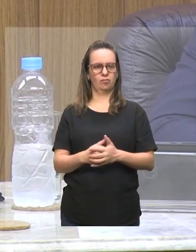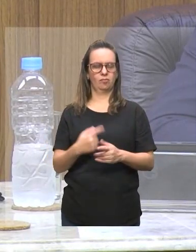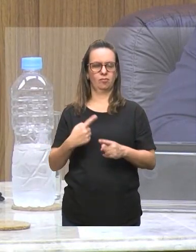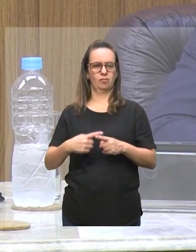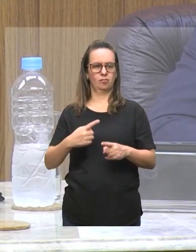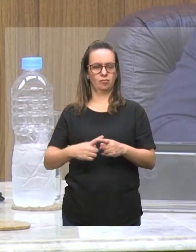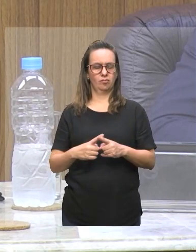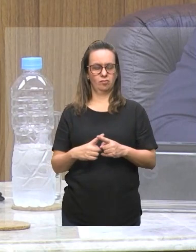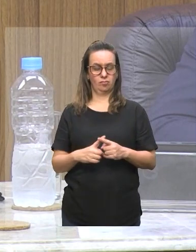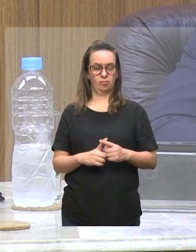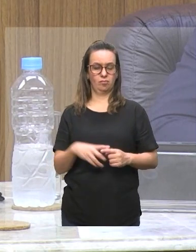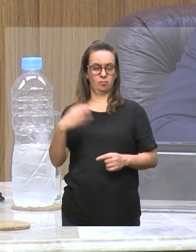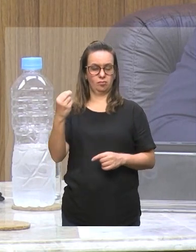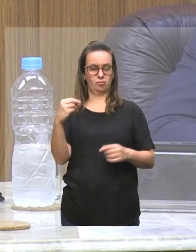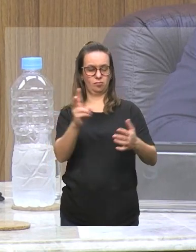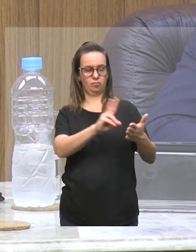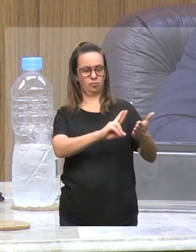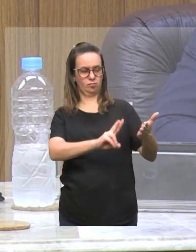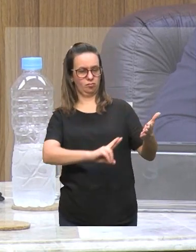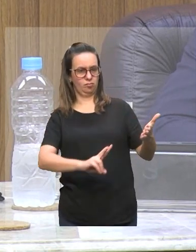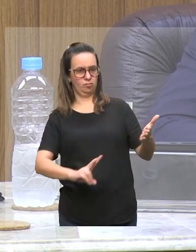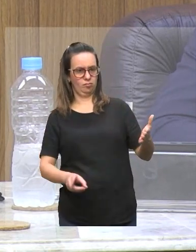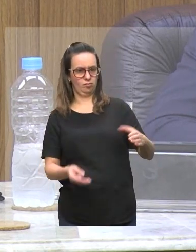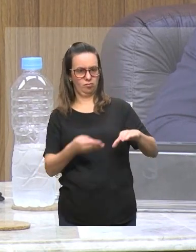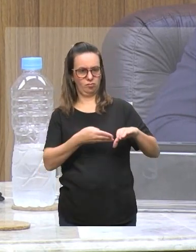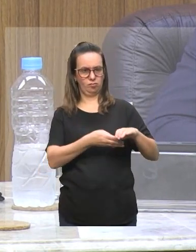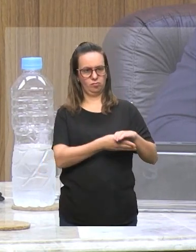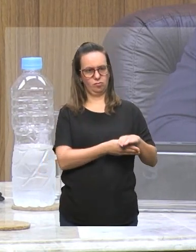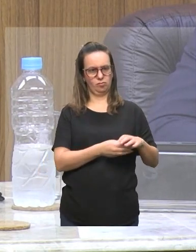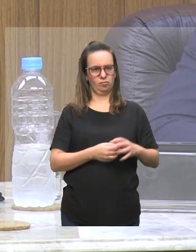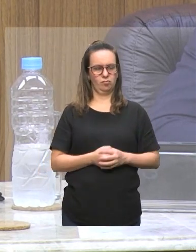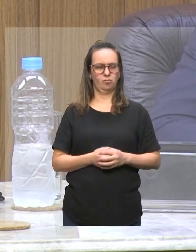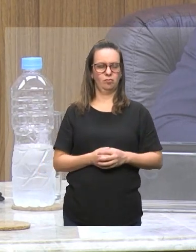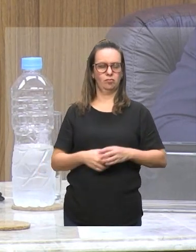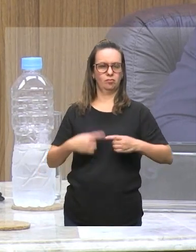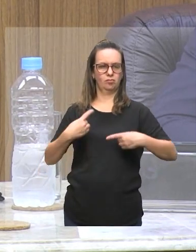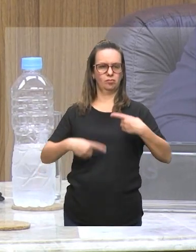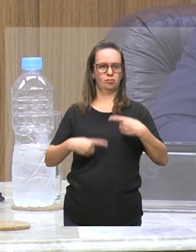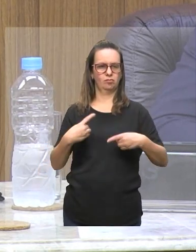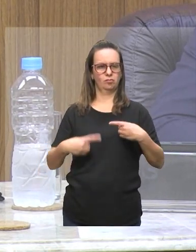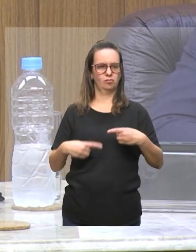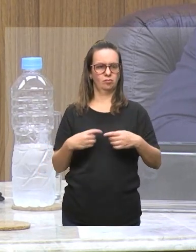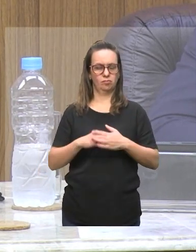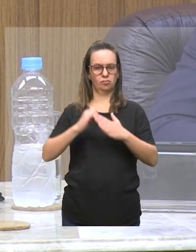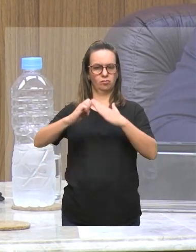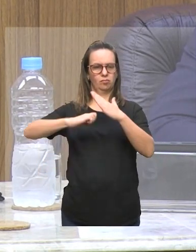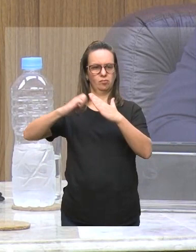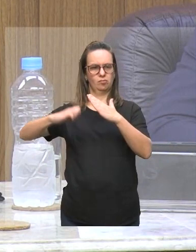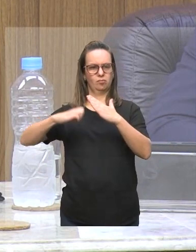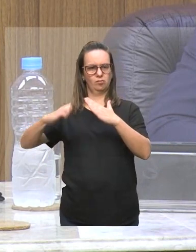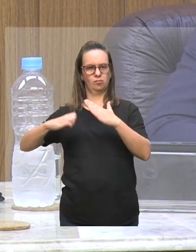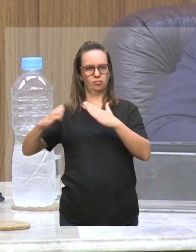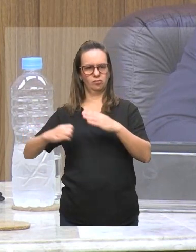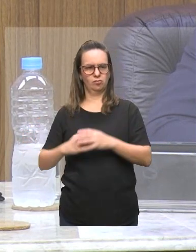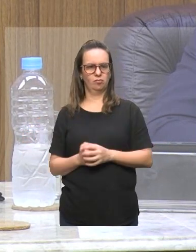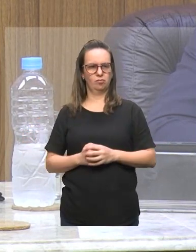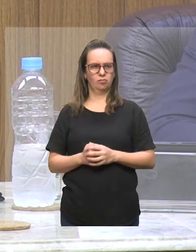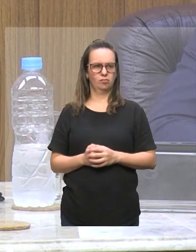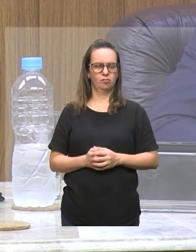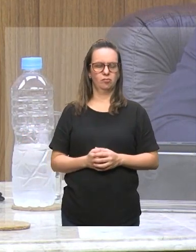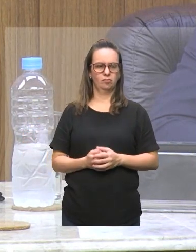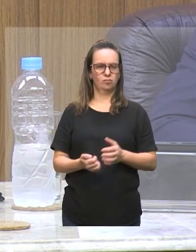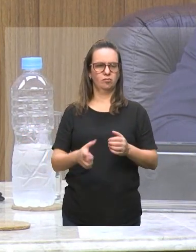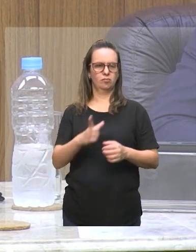orçamentária a reserva parlamentar para as vendas em positivas ela tá ela tá definida aqui como um milhão